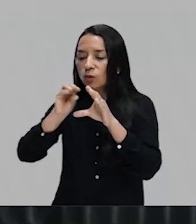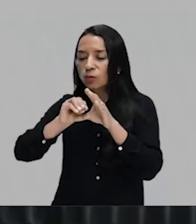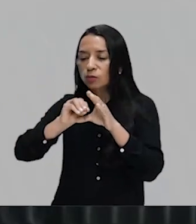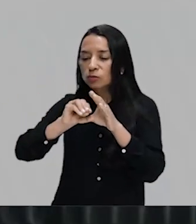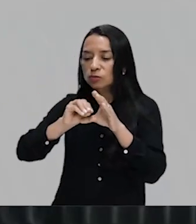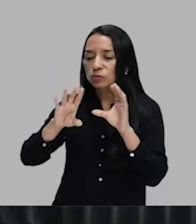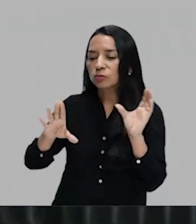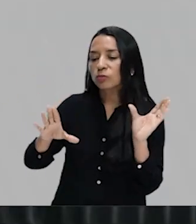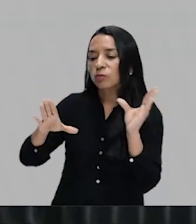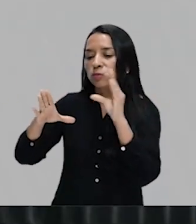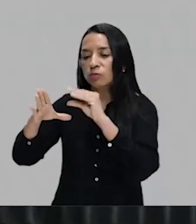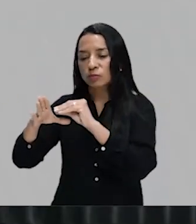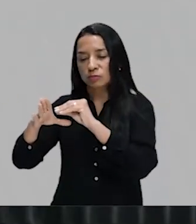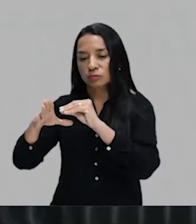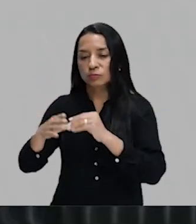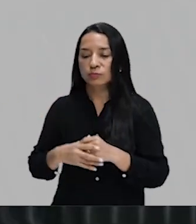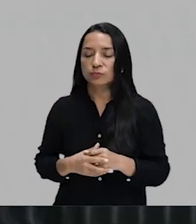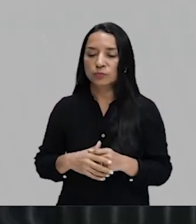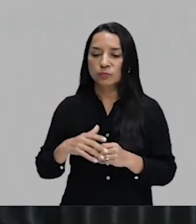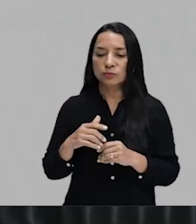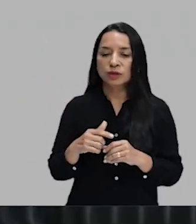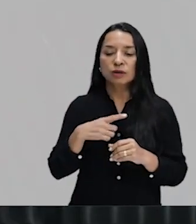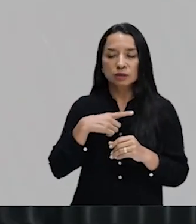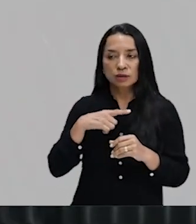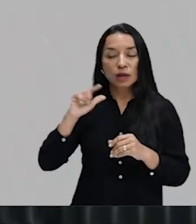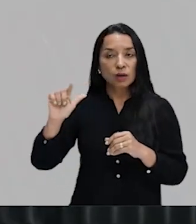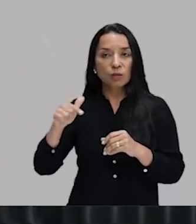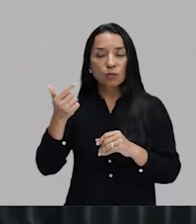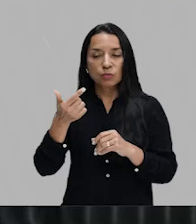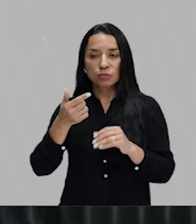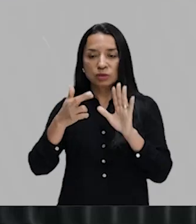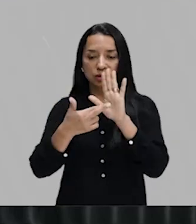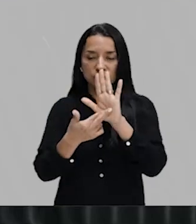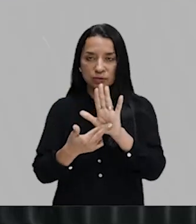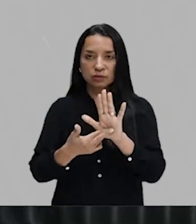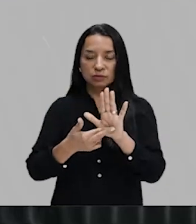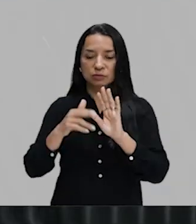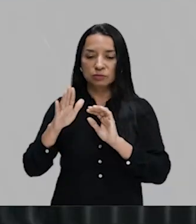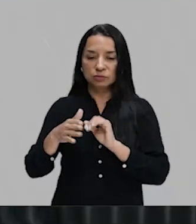representação já já, tá bom? Então, esse